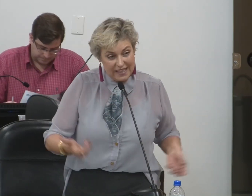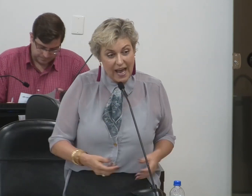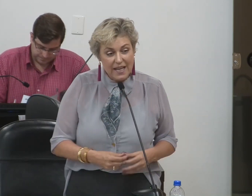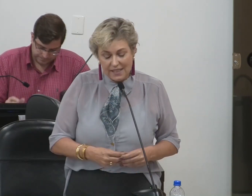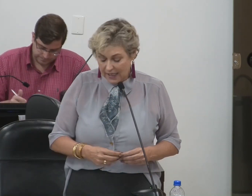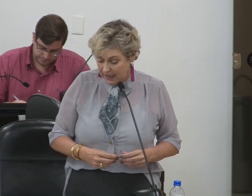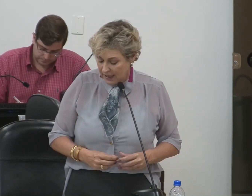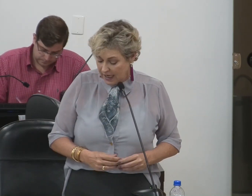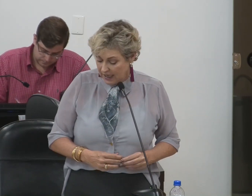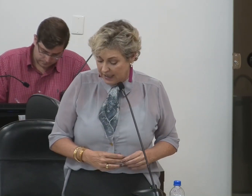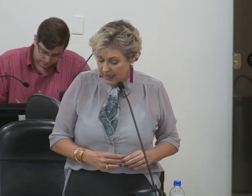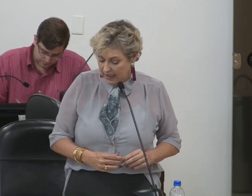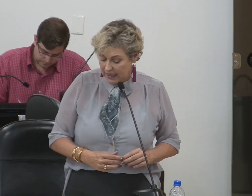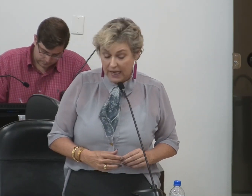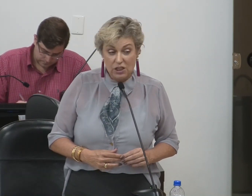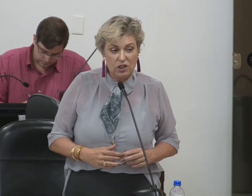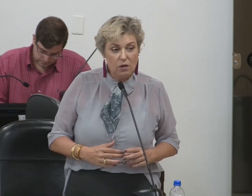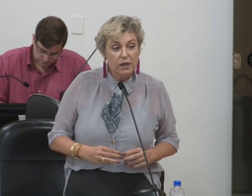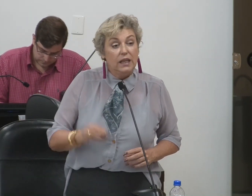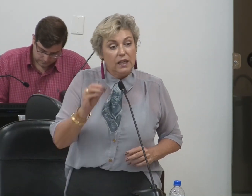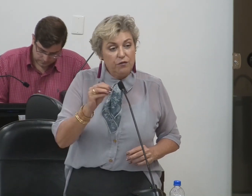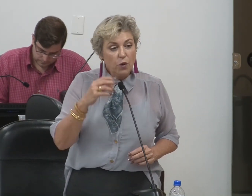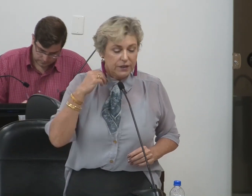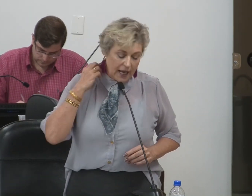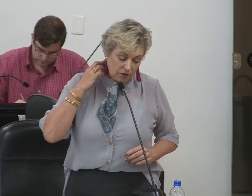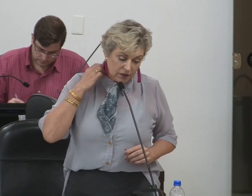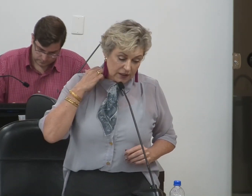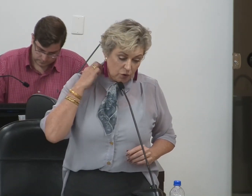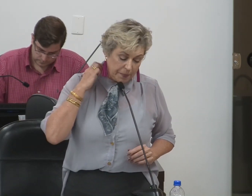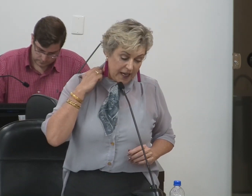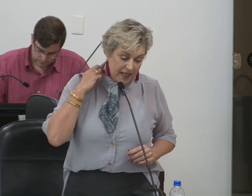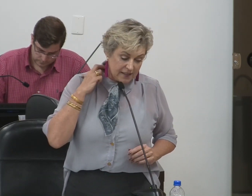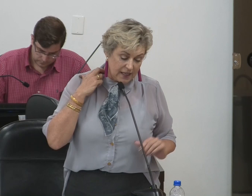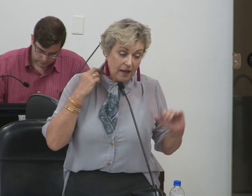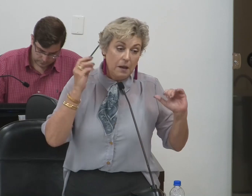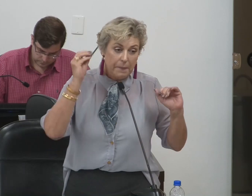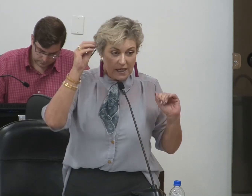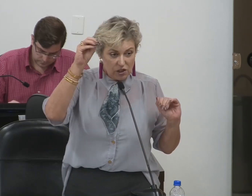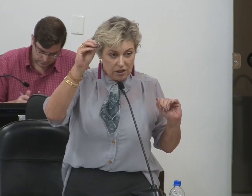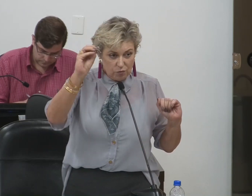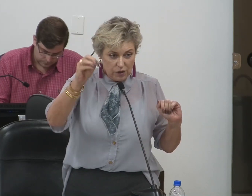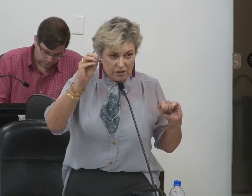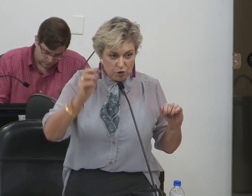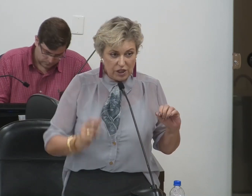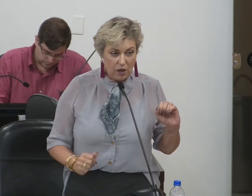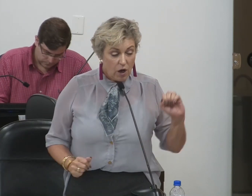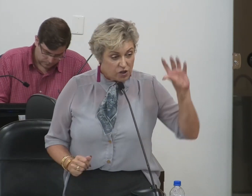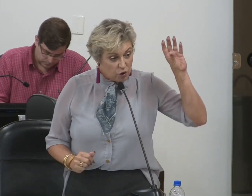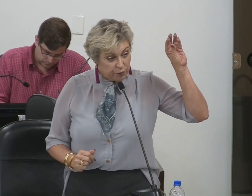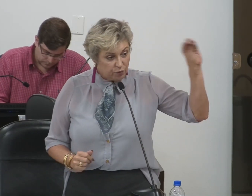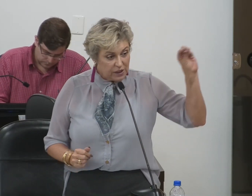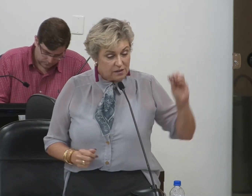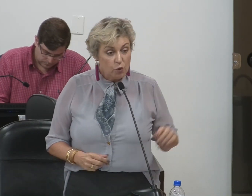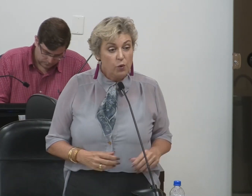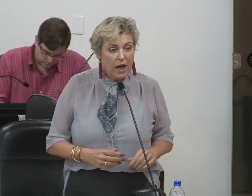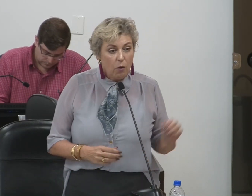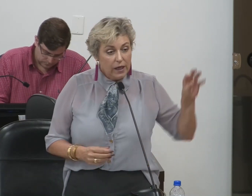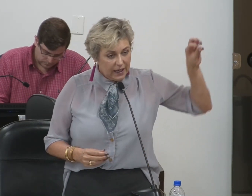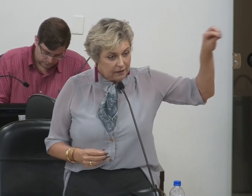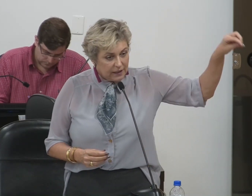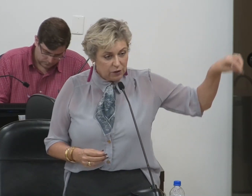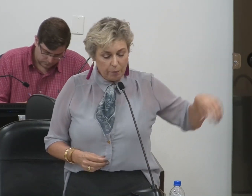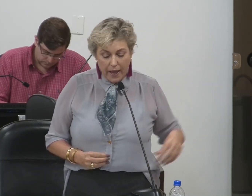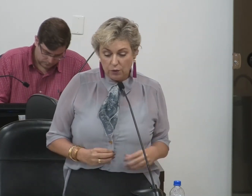algumas cidades aqui da região e voltado tanto para esta parte de turismo de negócio como turismo